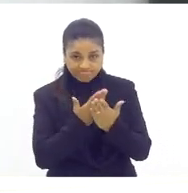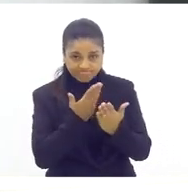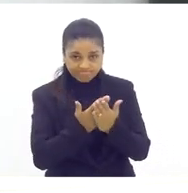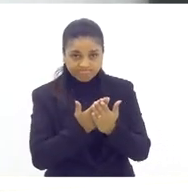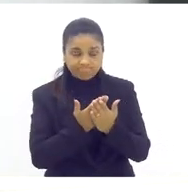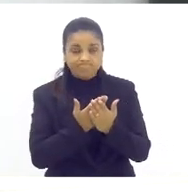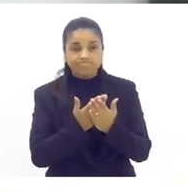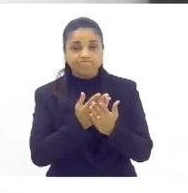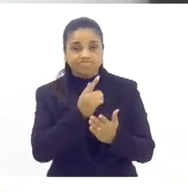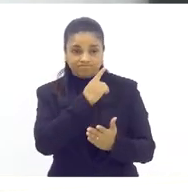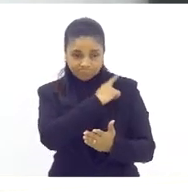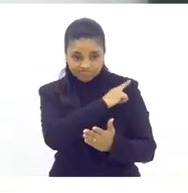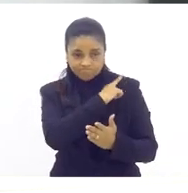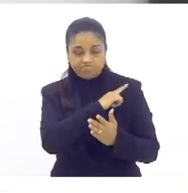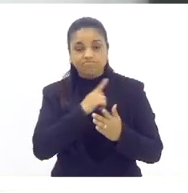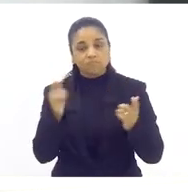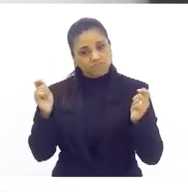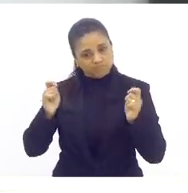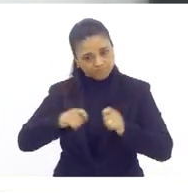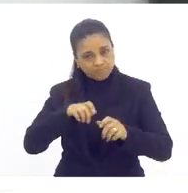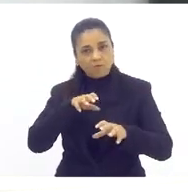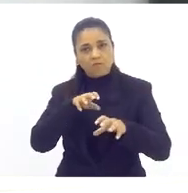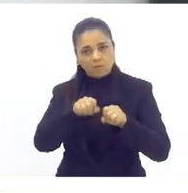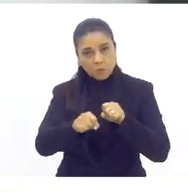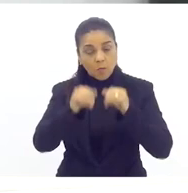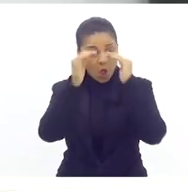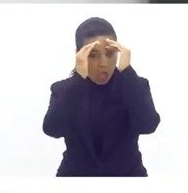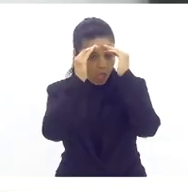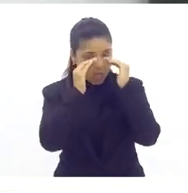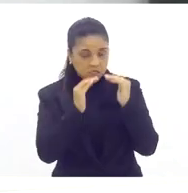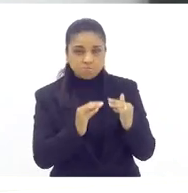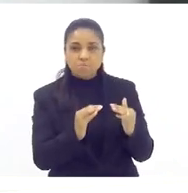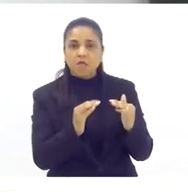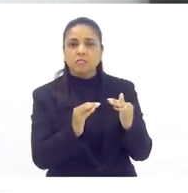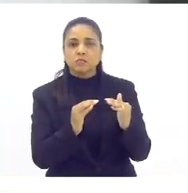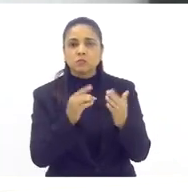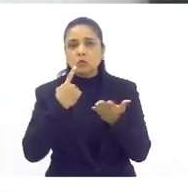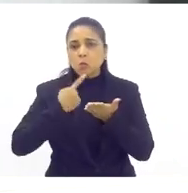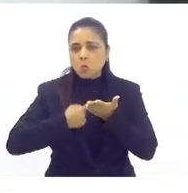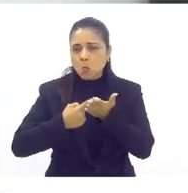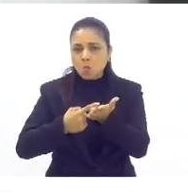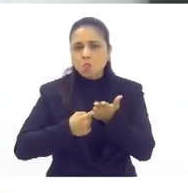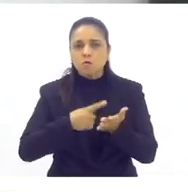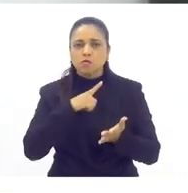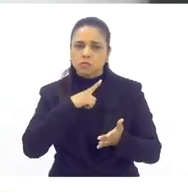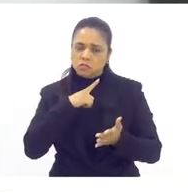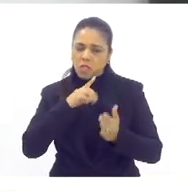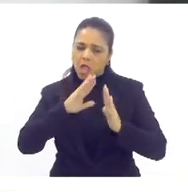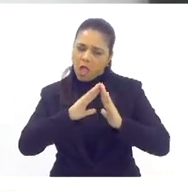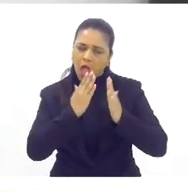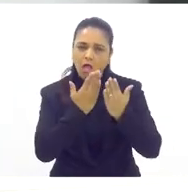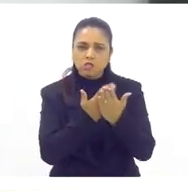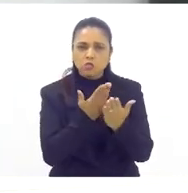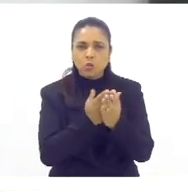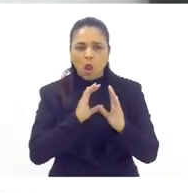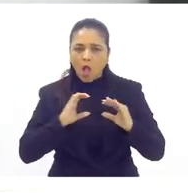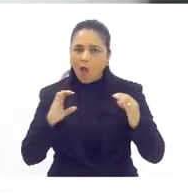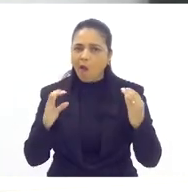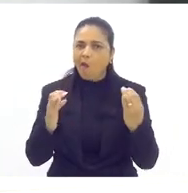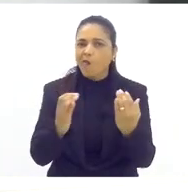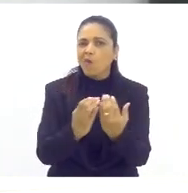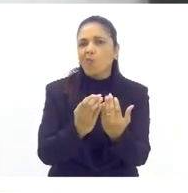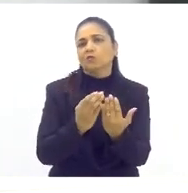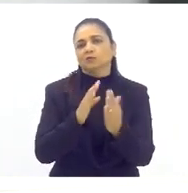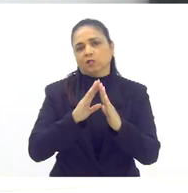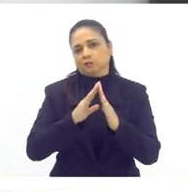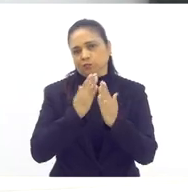o fazem por respeito e por comprometimento as suas escolas a sua comunidade e também